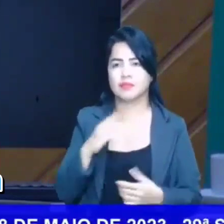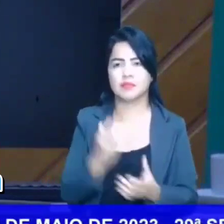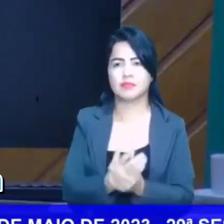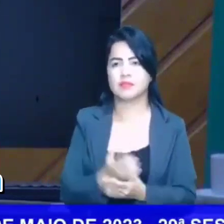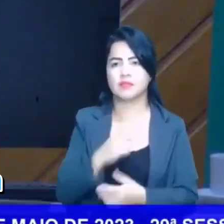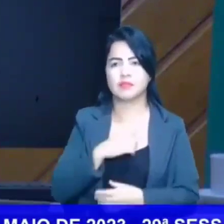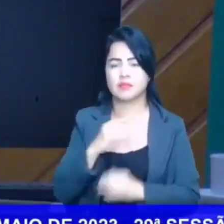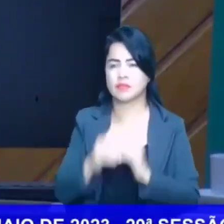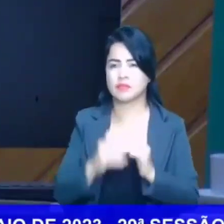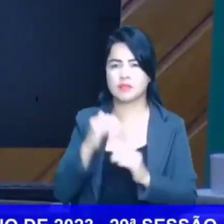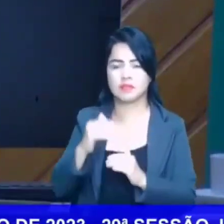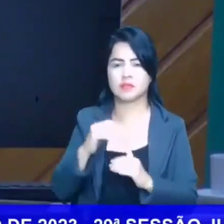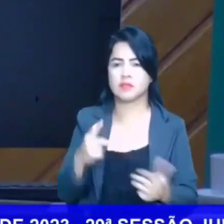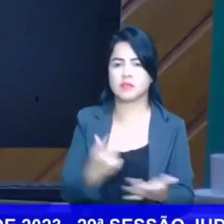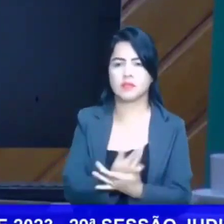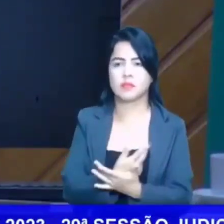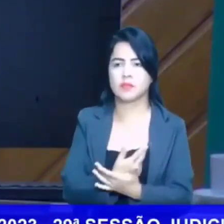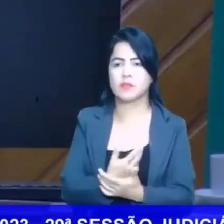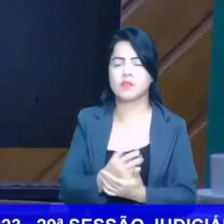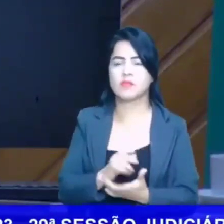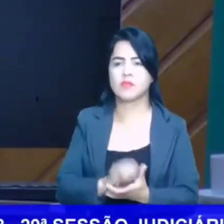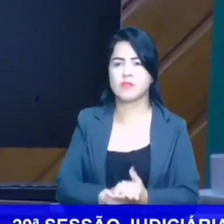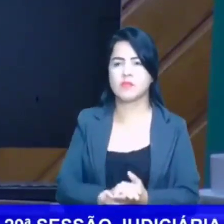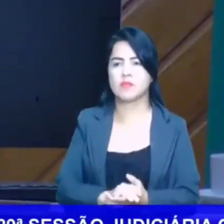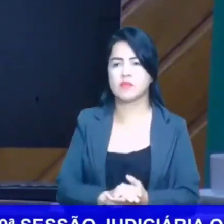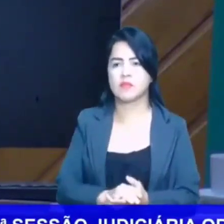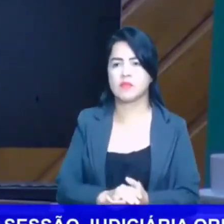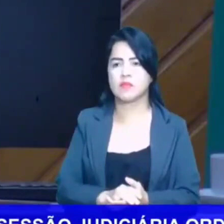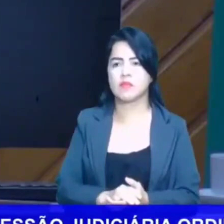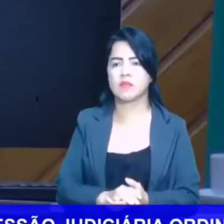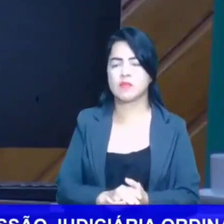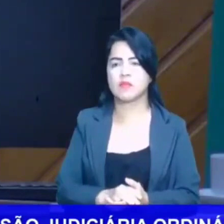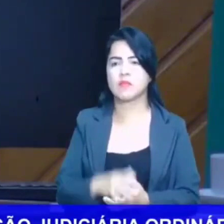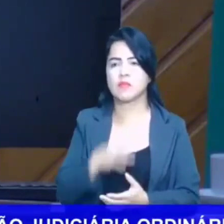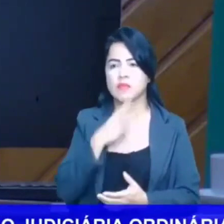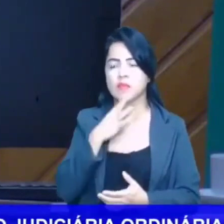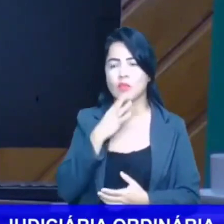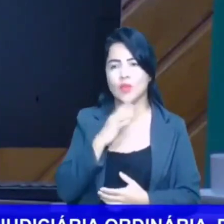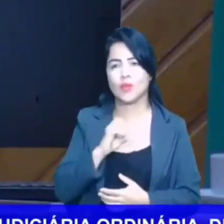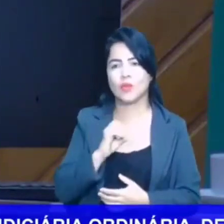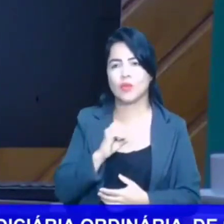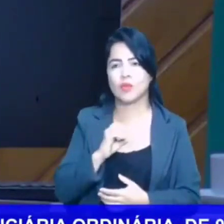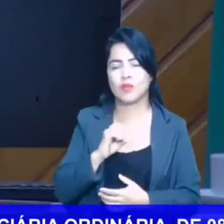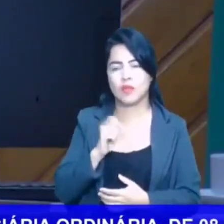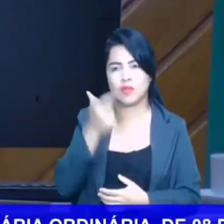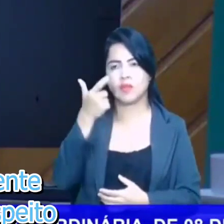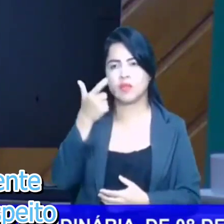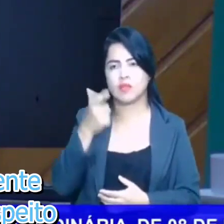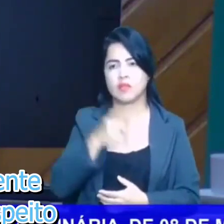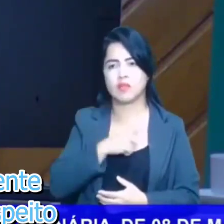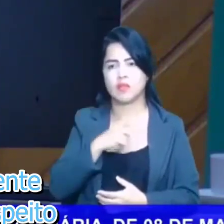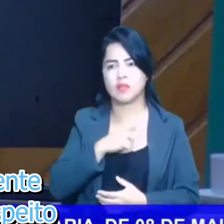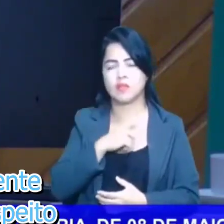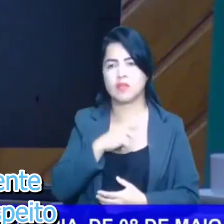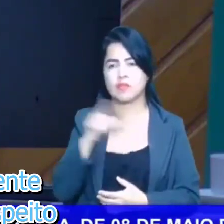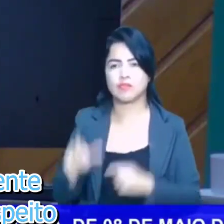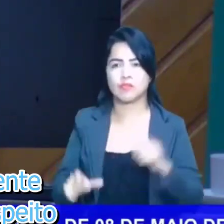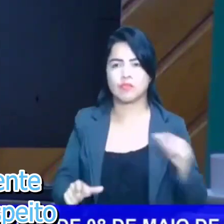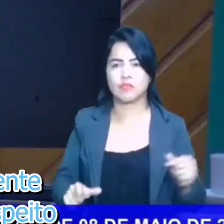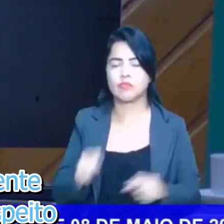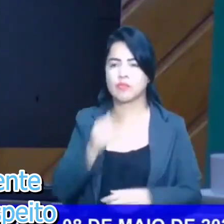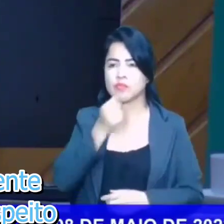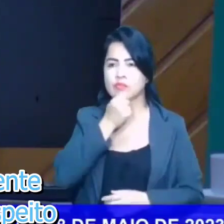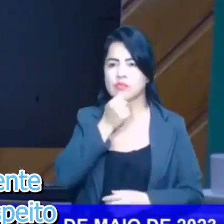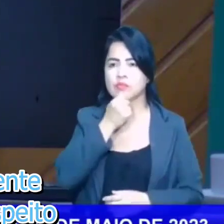não opera sobre os fatos eventualmente reconhecidos e, por óbvio, só tem efeito pelas partes. Então, ainda